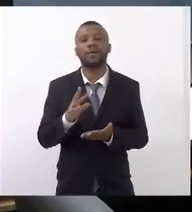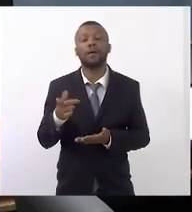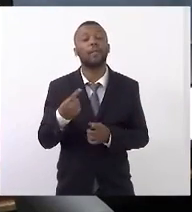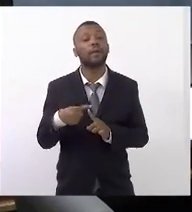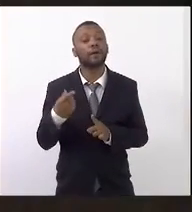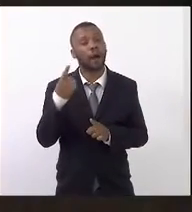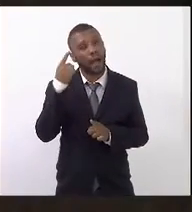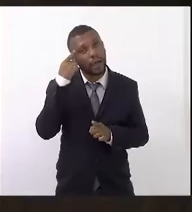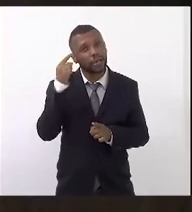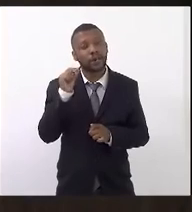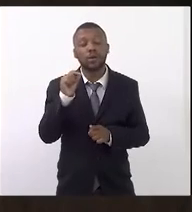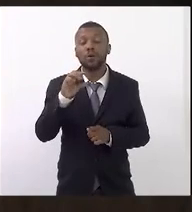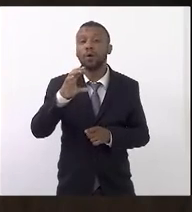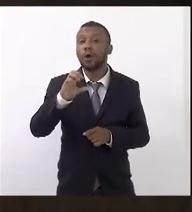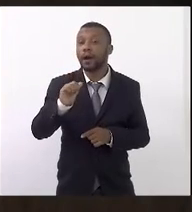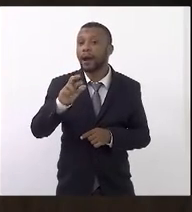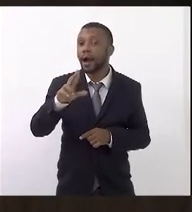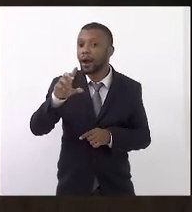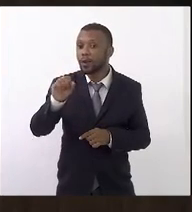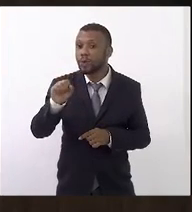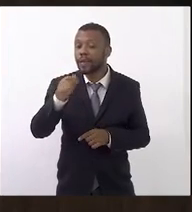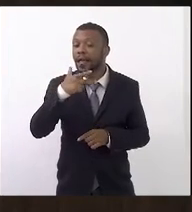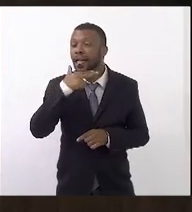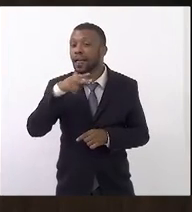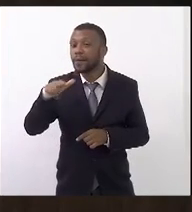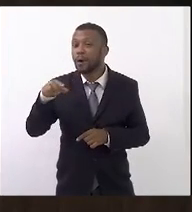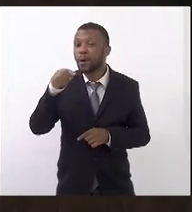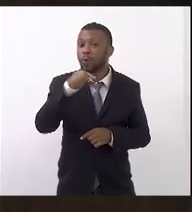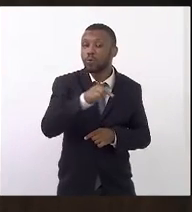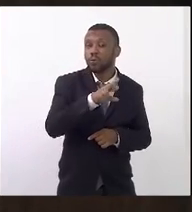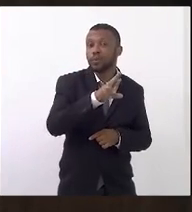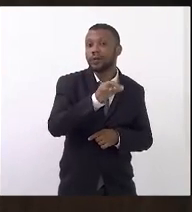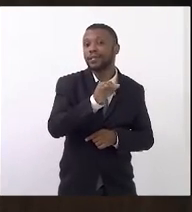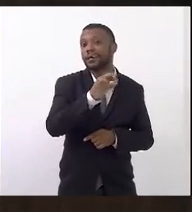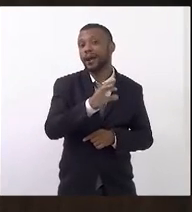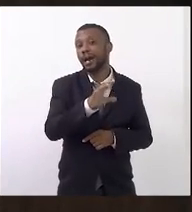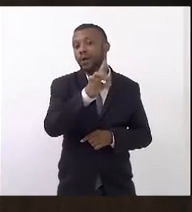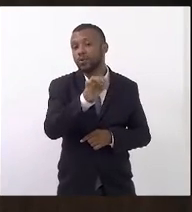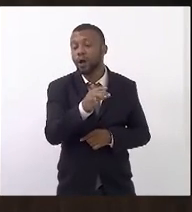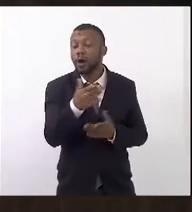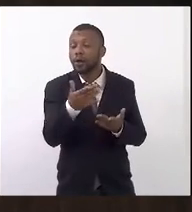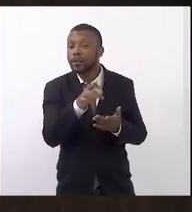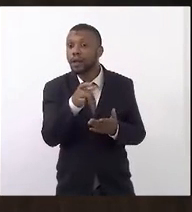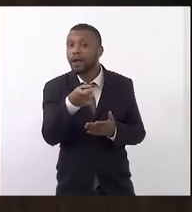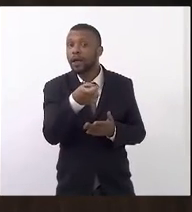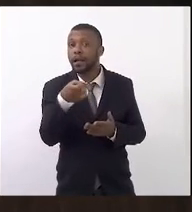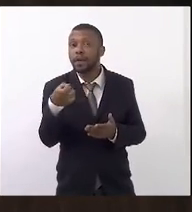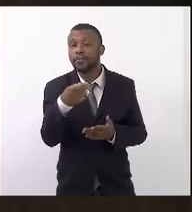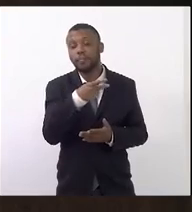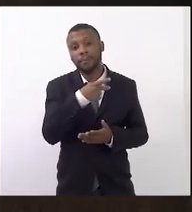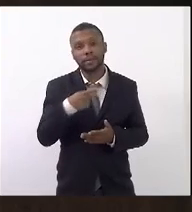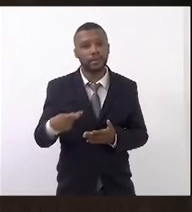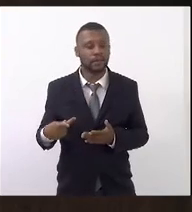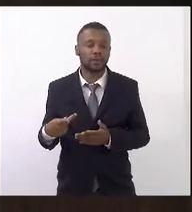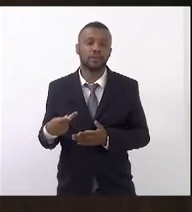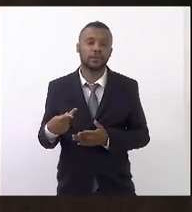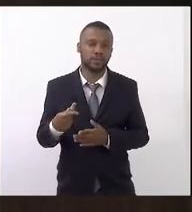que o Carlos era o irmão do Ricardo. Mas o senhor está votando no ex-presidente da UERJ, que